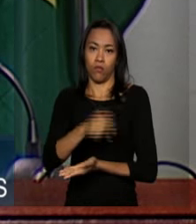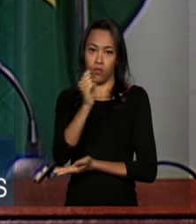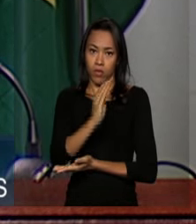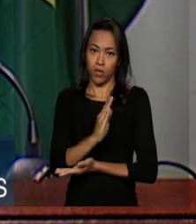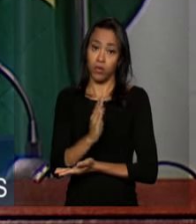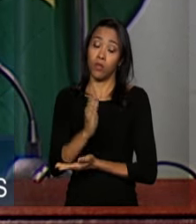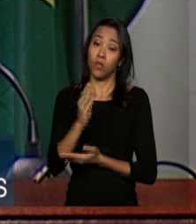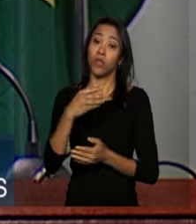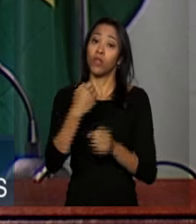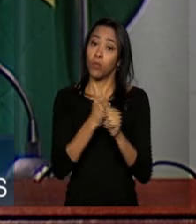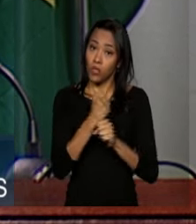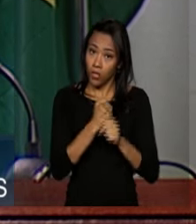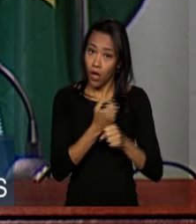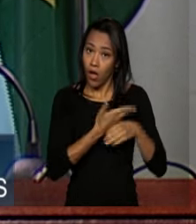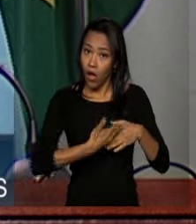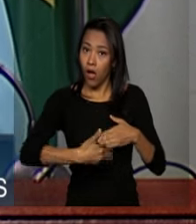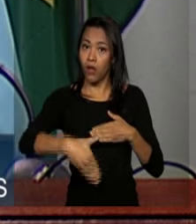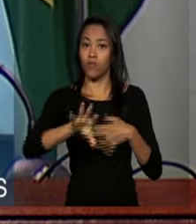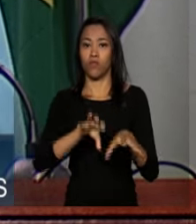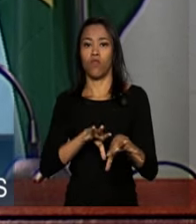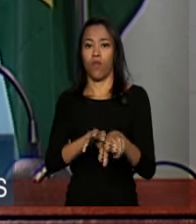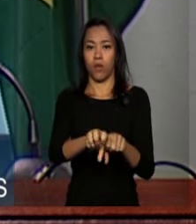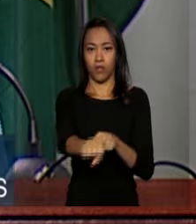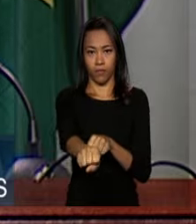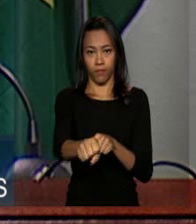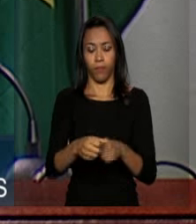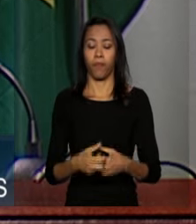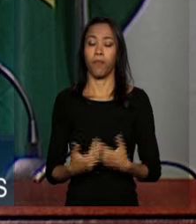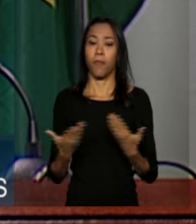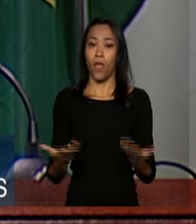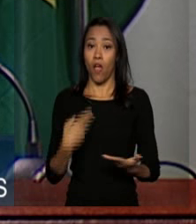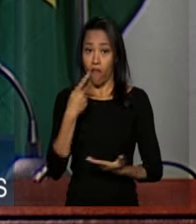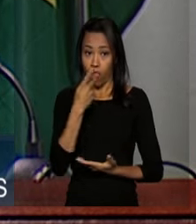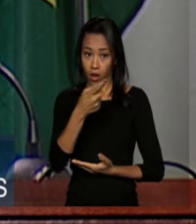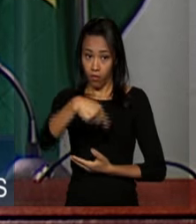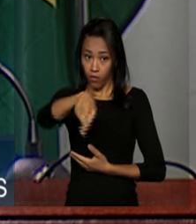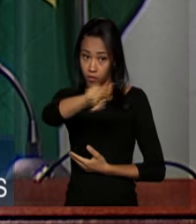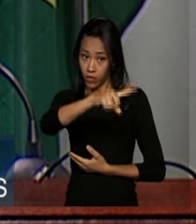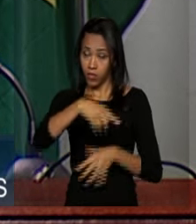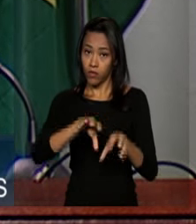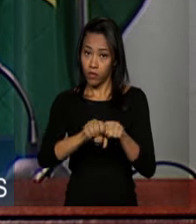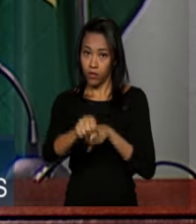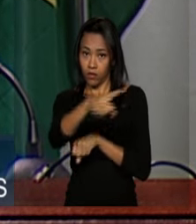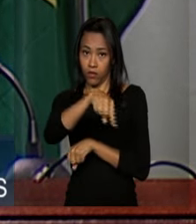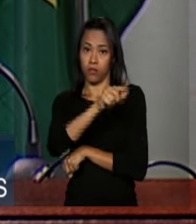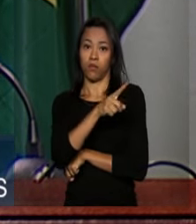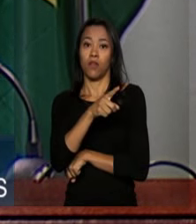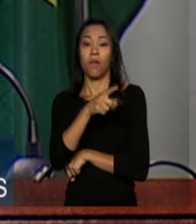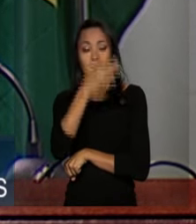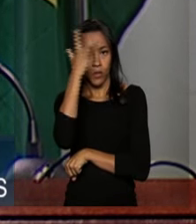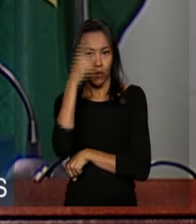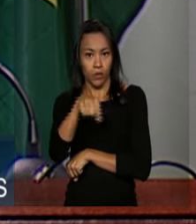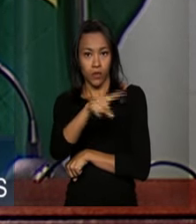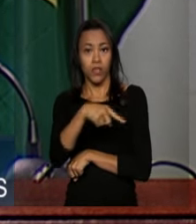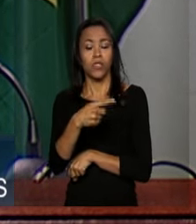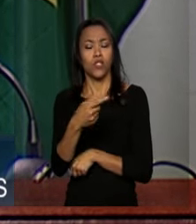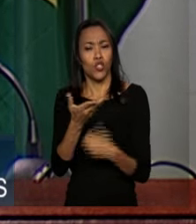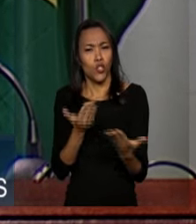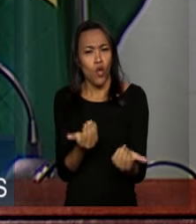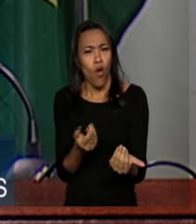formação. Caros formandos, a ação futura de vocês, jovens